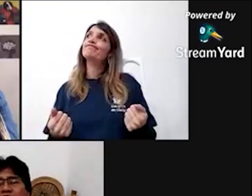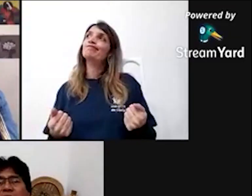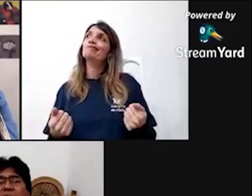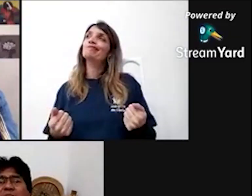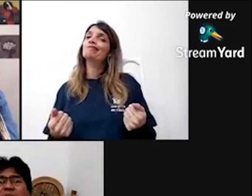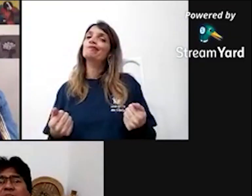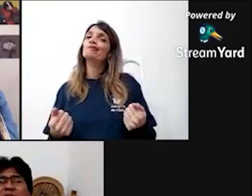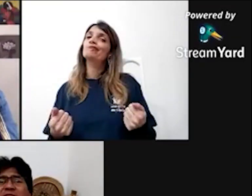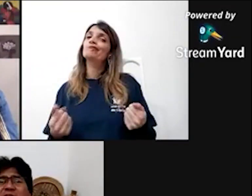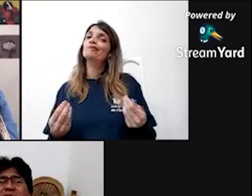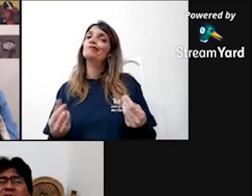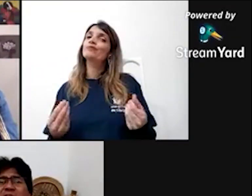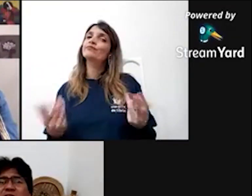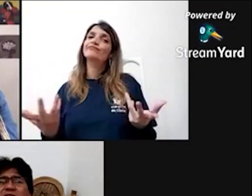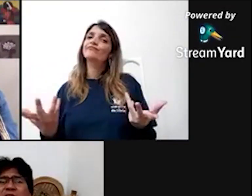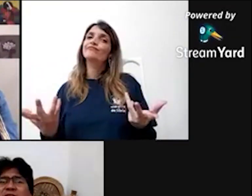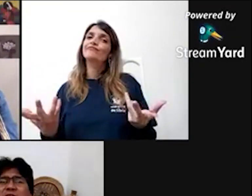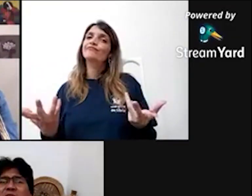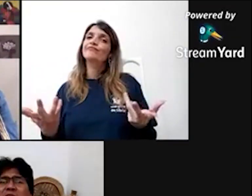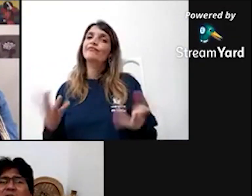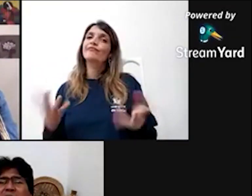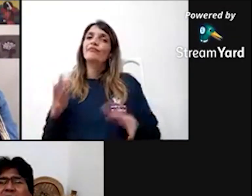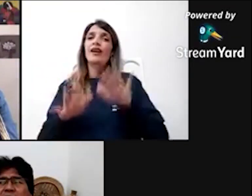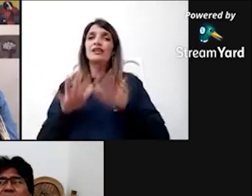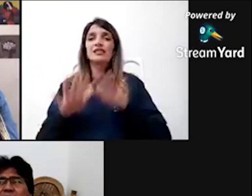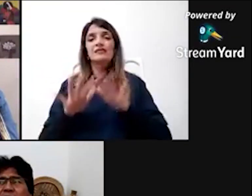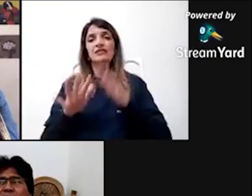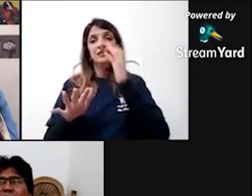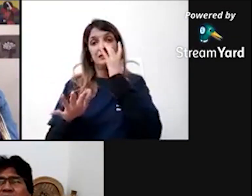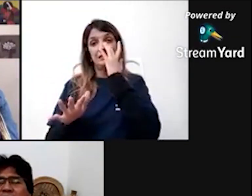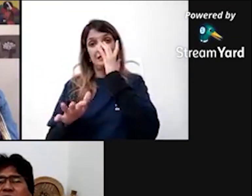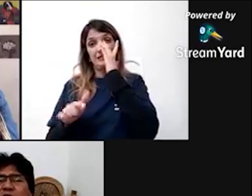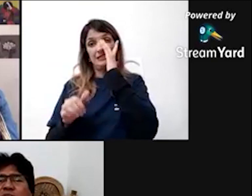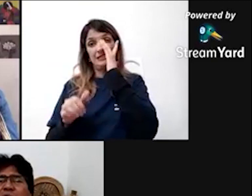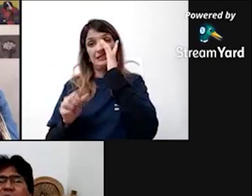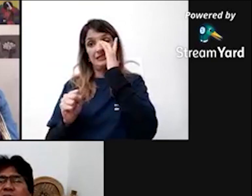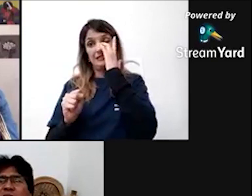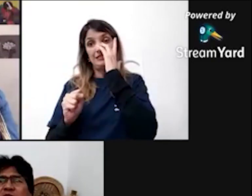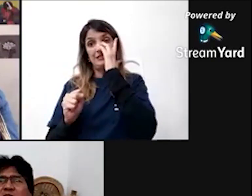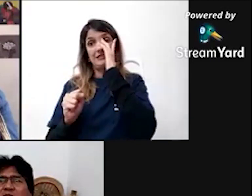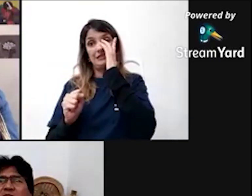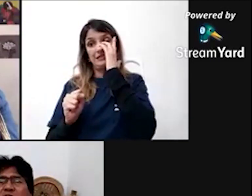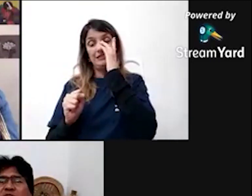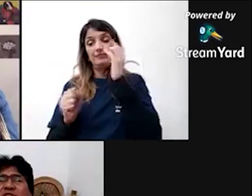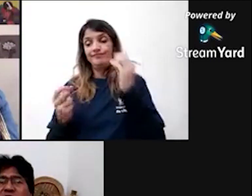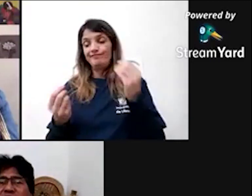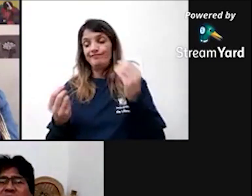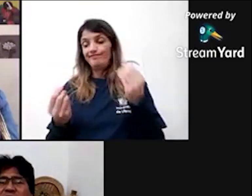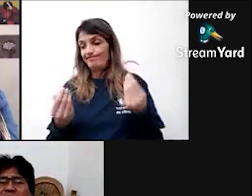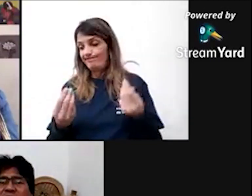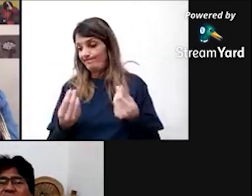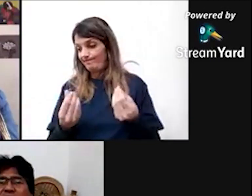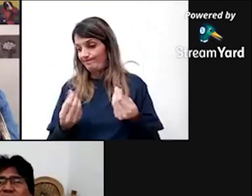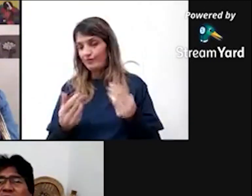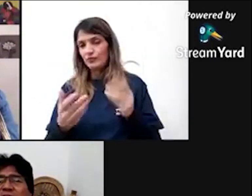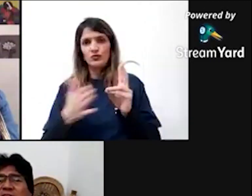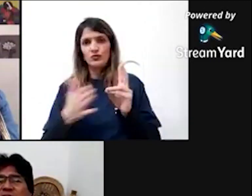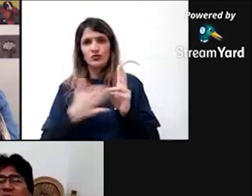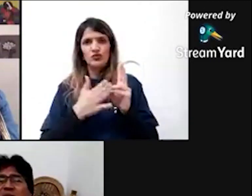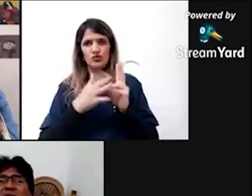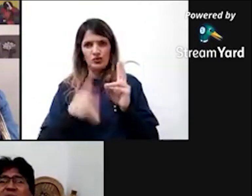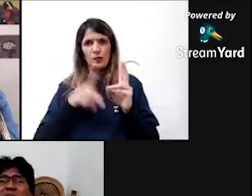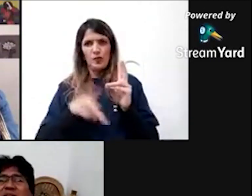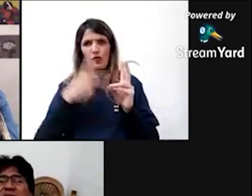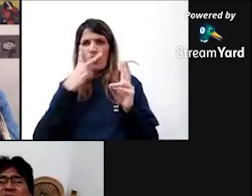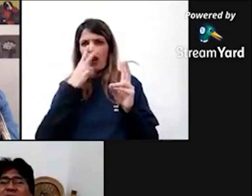tão, sei lá, porque às vezes a gente faz um tipo de trabalho, as pessoas, os indígenas, acham que a gente está